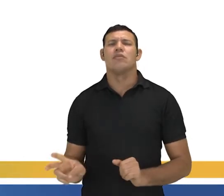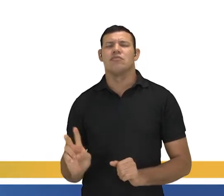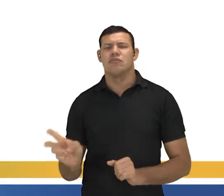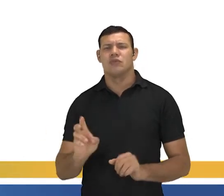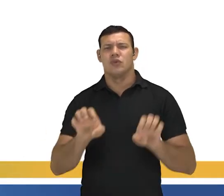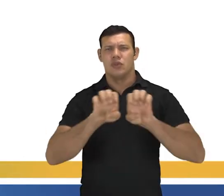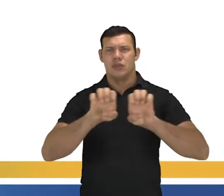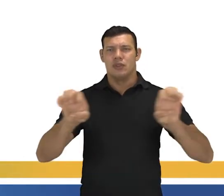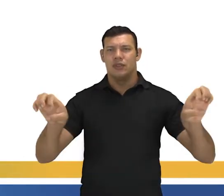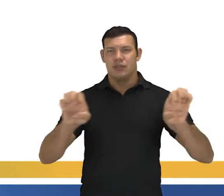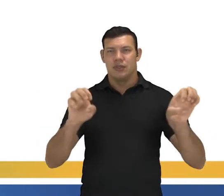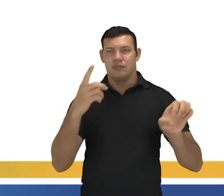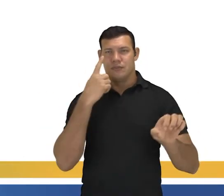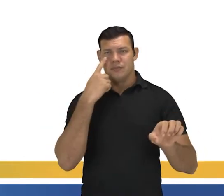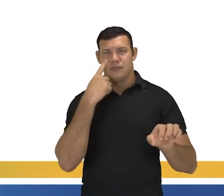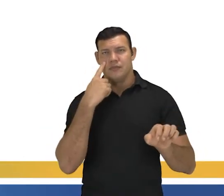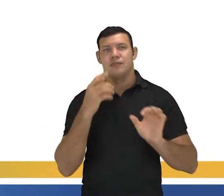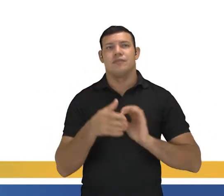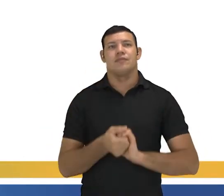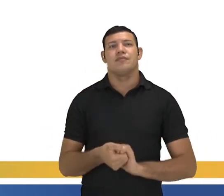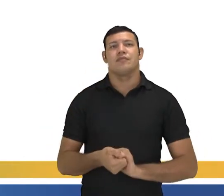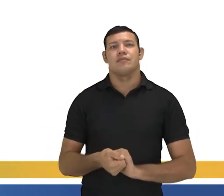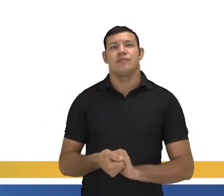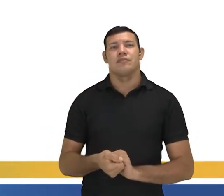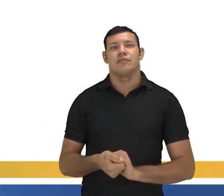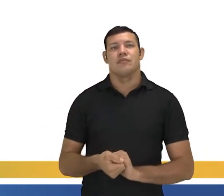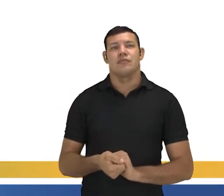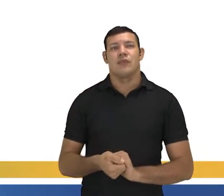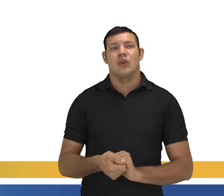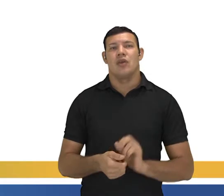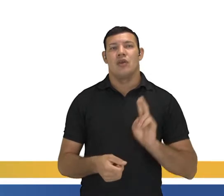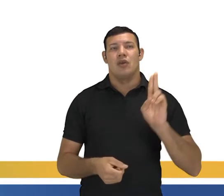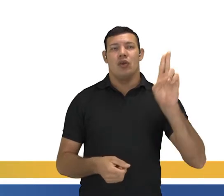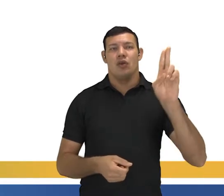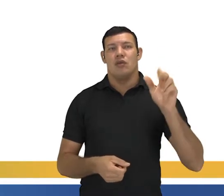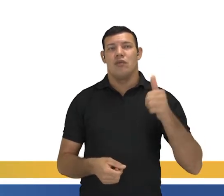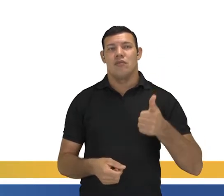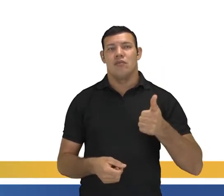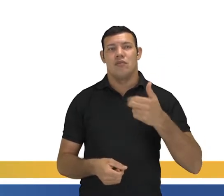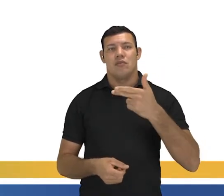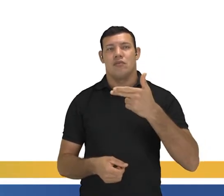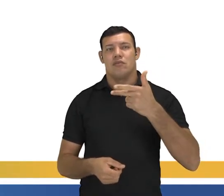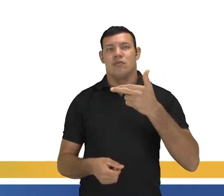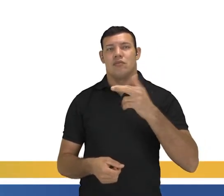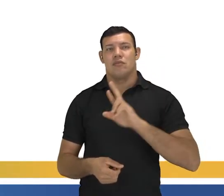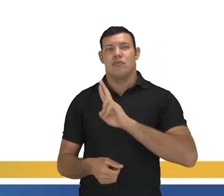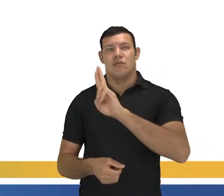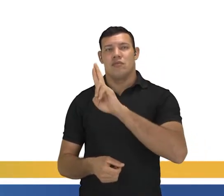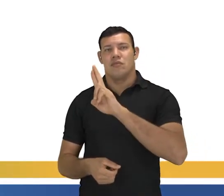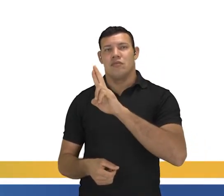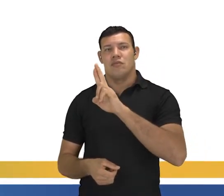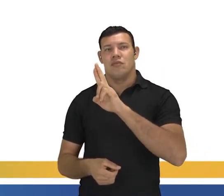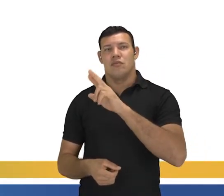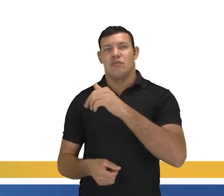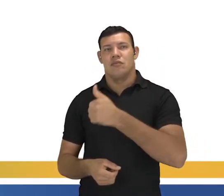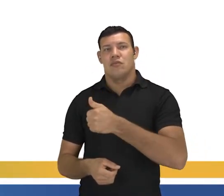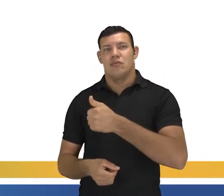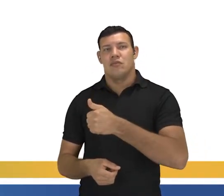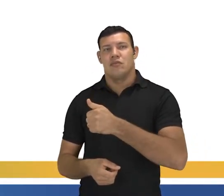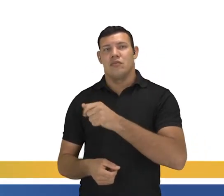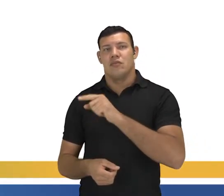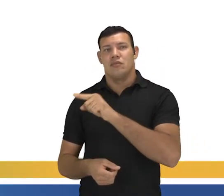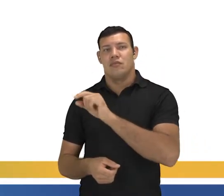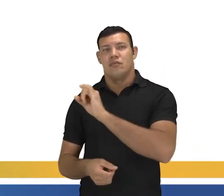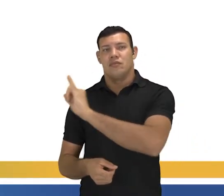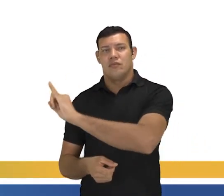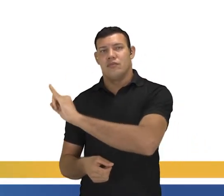equação mostra. DDP1 igual a resistência 1 vezes a corrente, a DDP2 igual a o R2